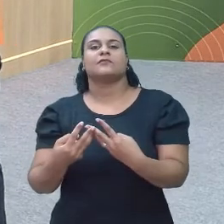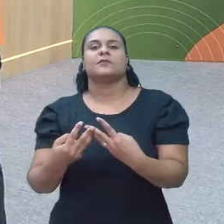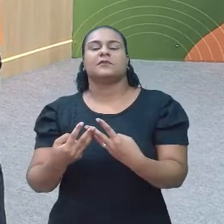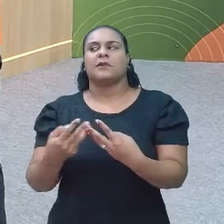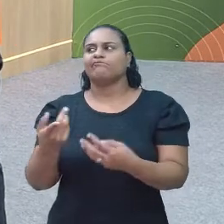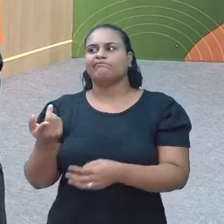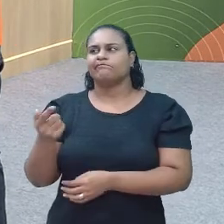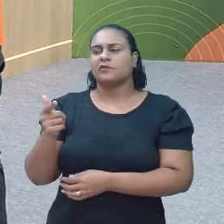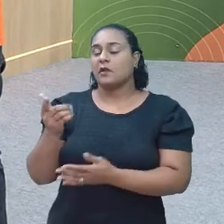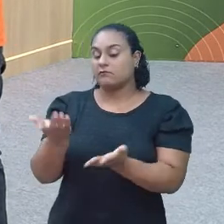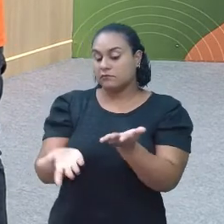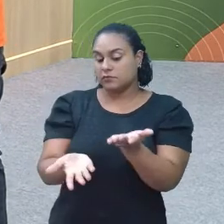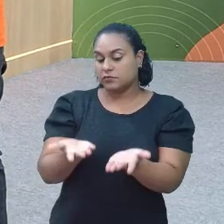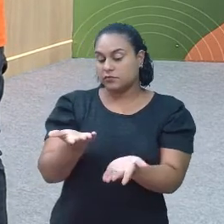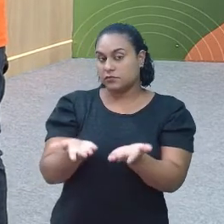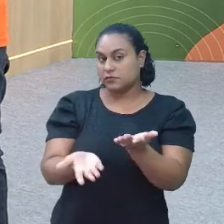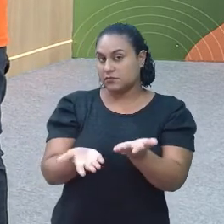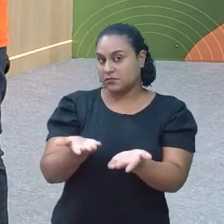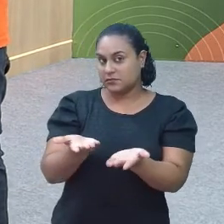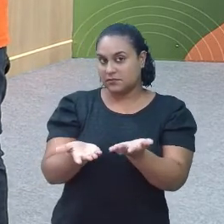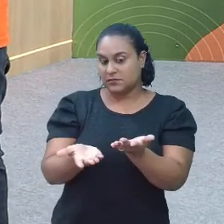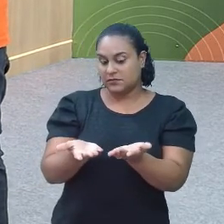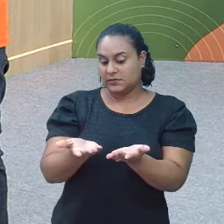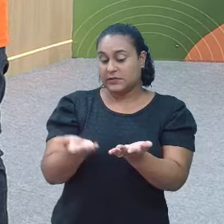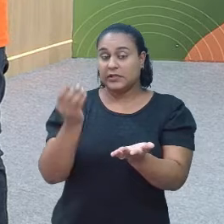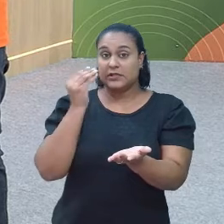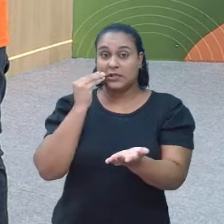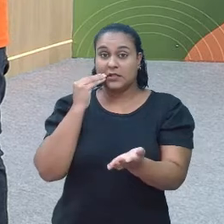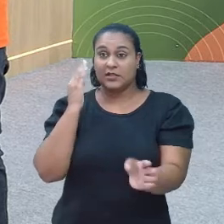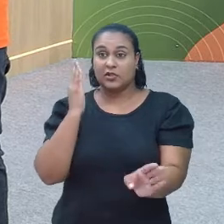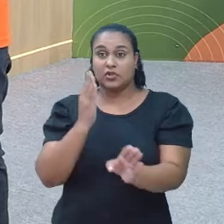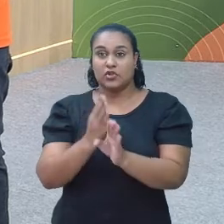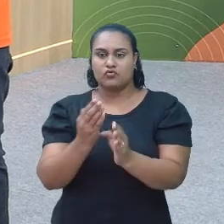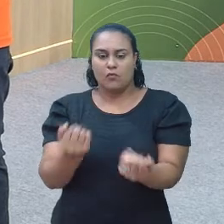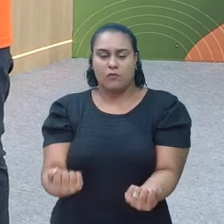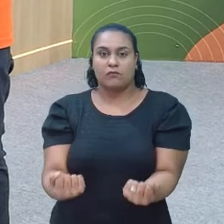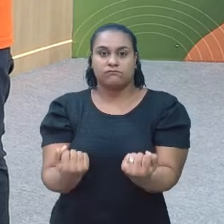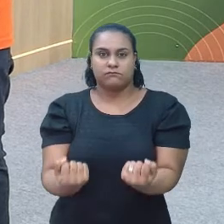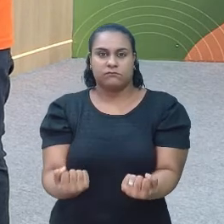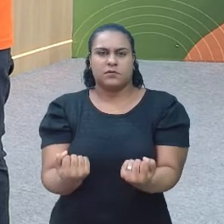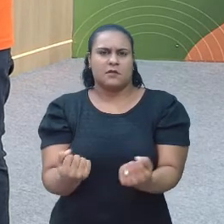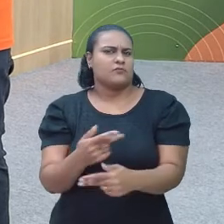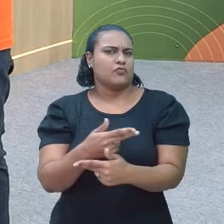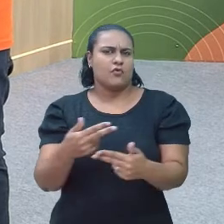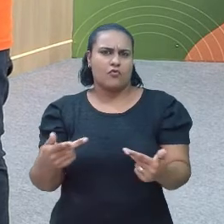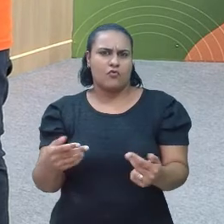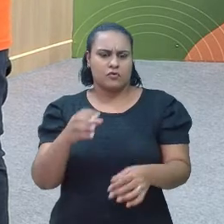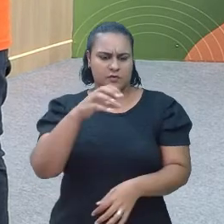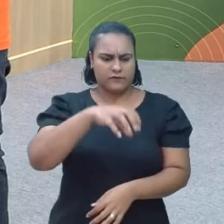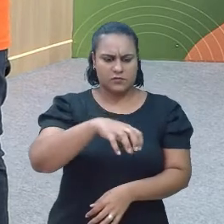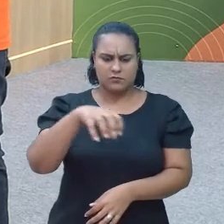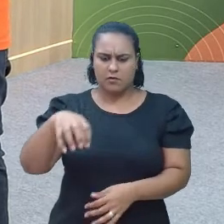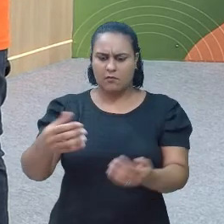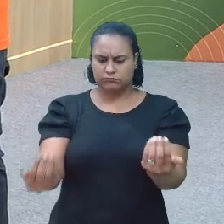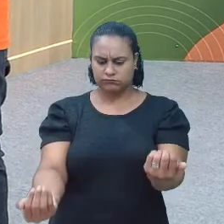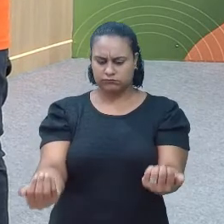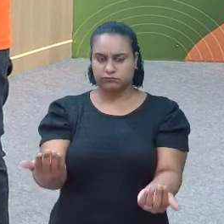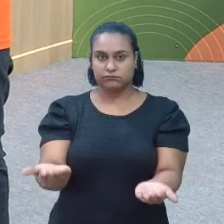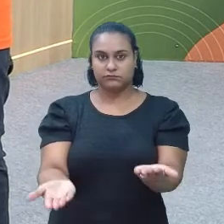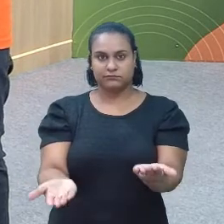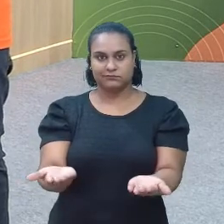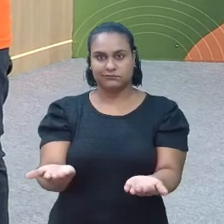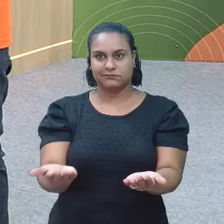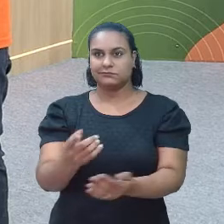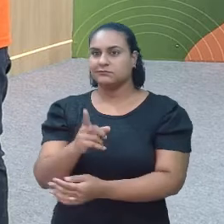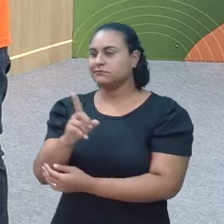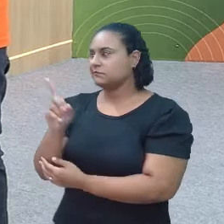você buscar o equilíbrio, tentando descobrir o peso de alguma coisa que você necessita. Nesse caso aqui,